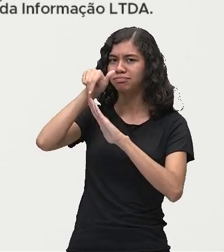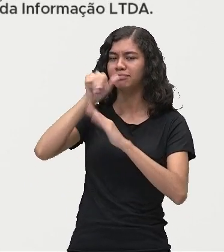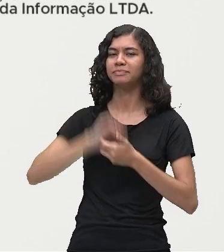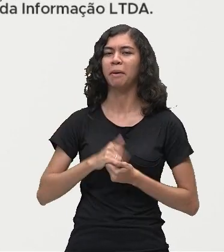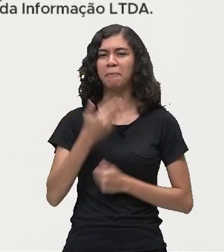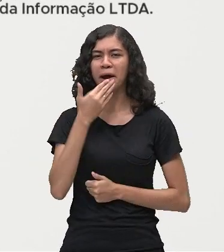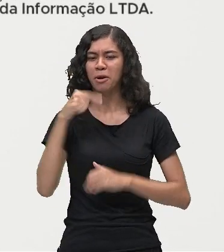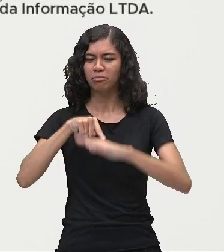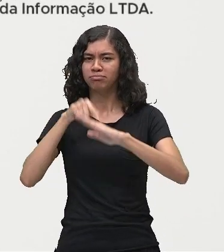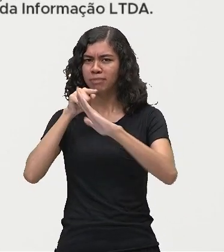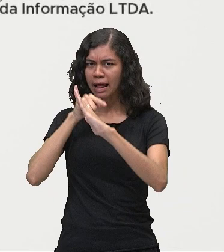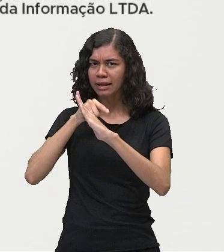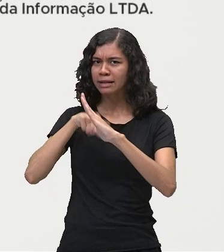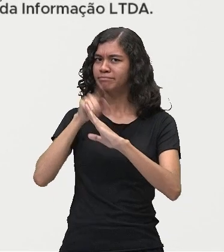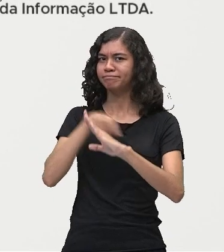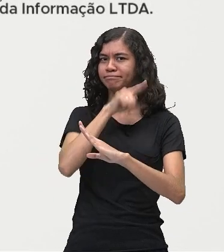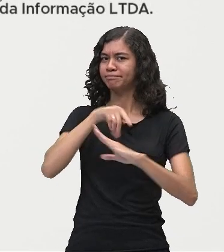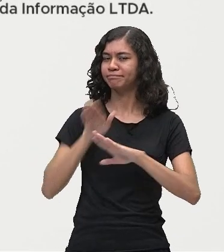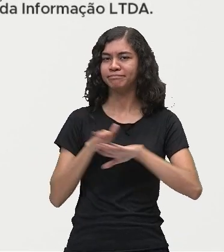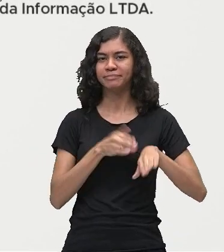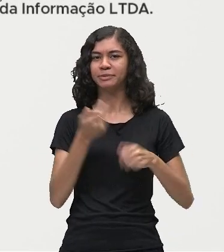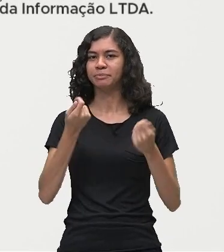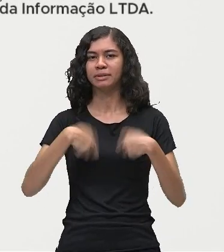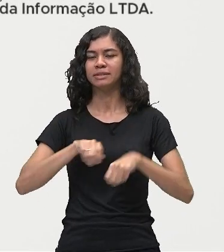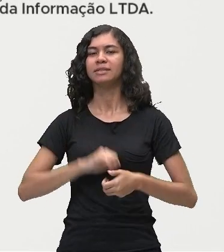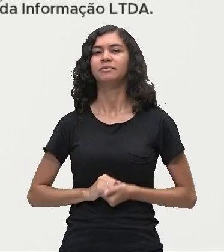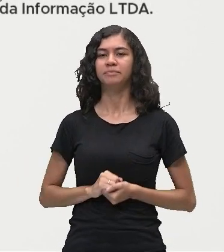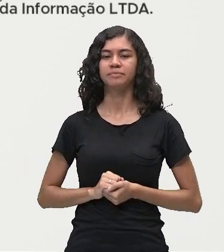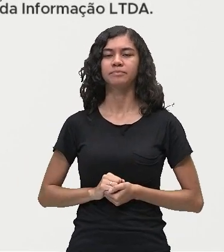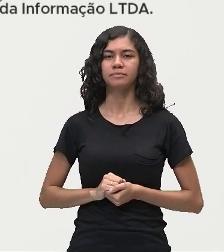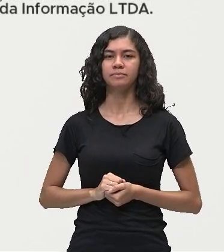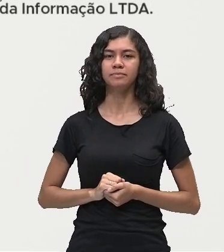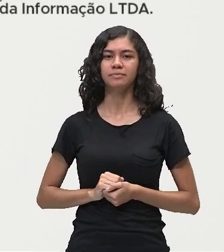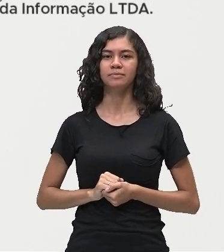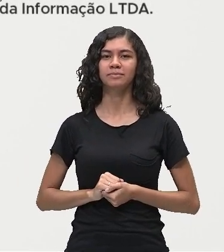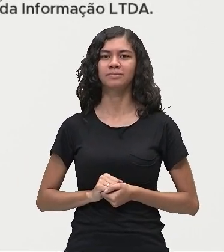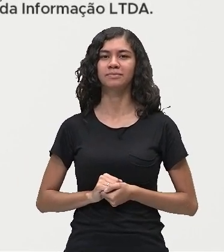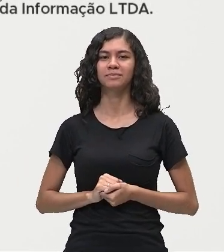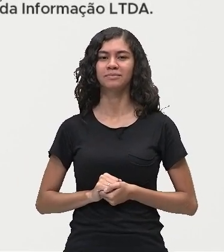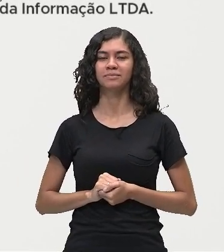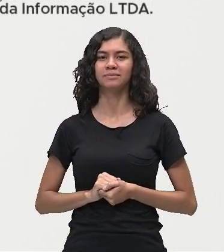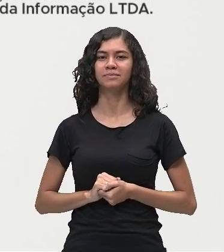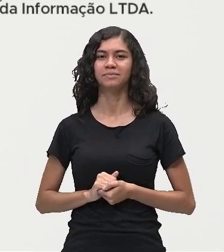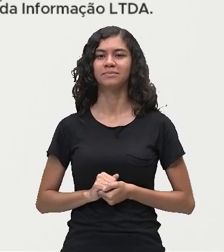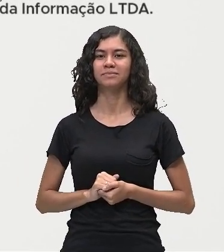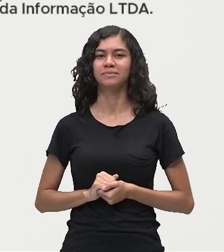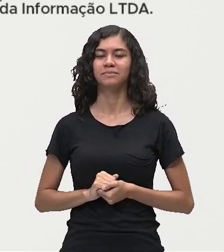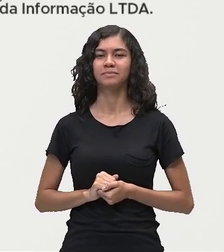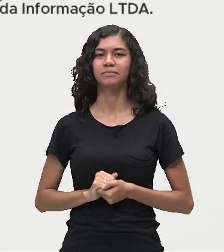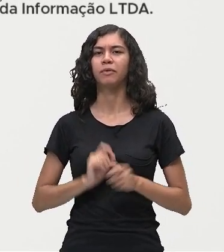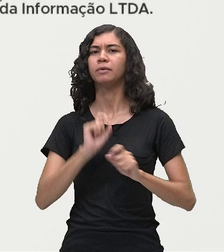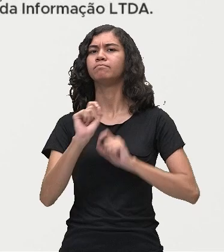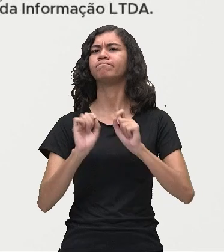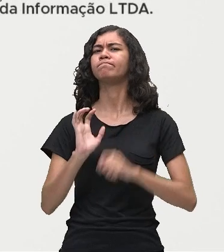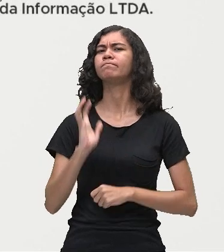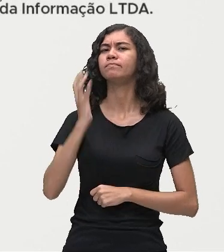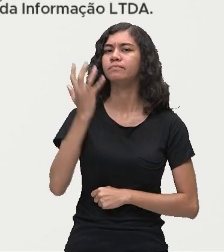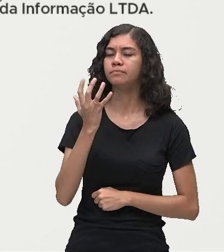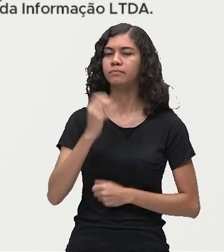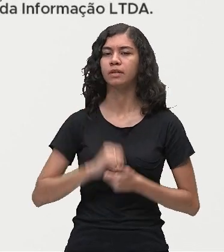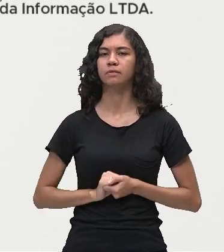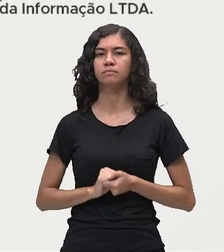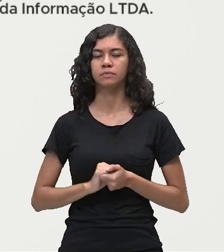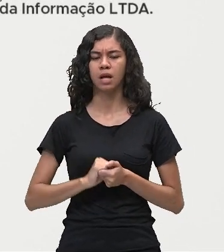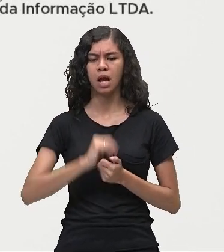não existirem. Ai, ai, ai. Vamos lá, gente. O que ocorre é que a inclinação diminui